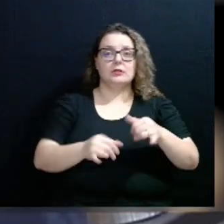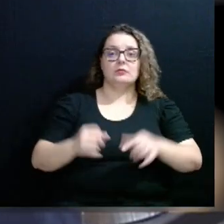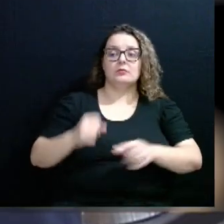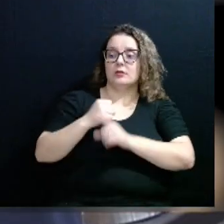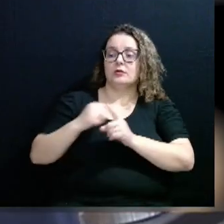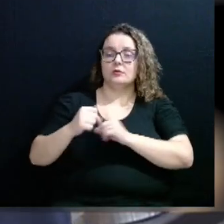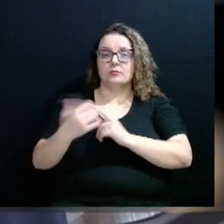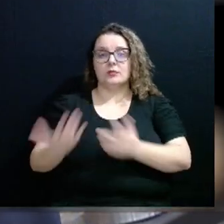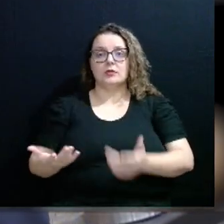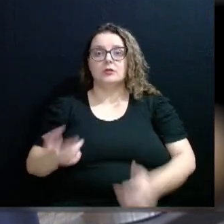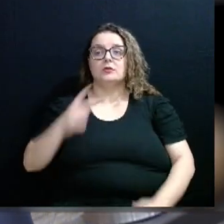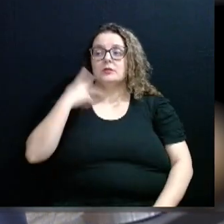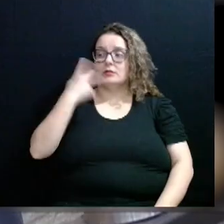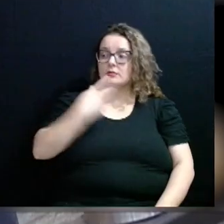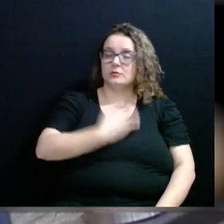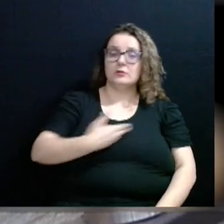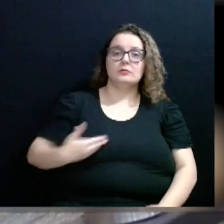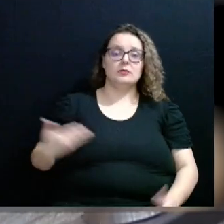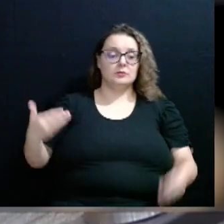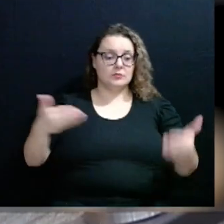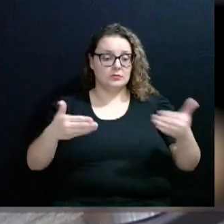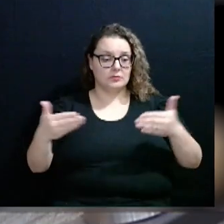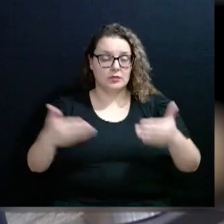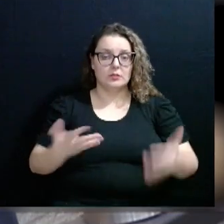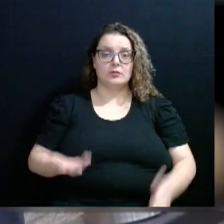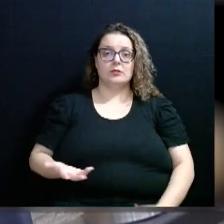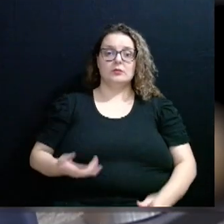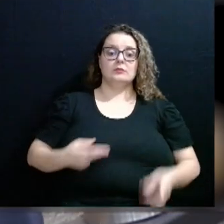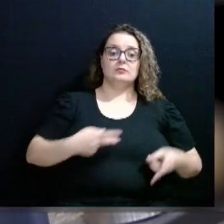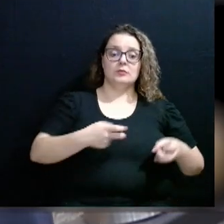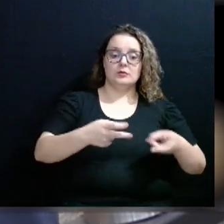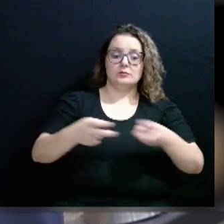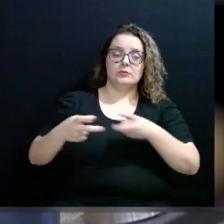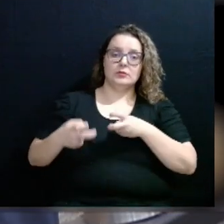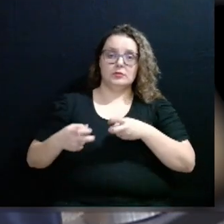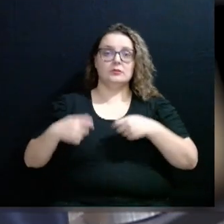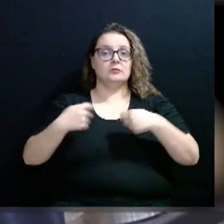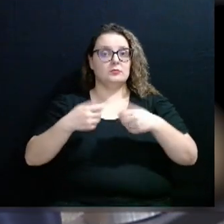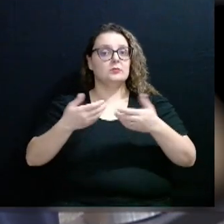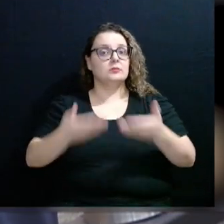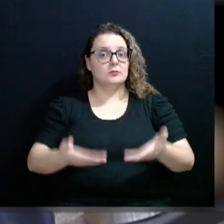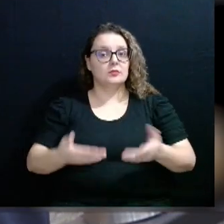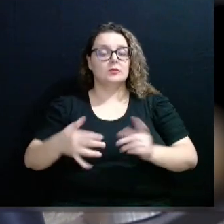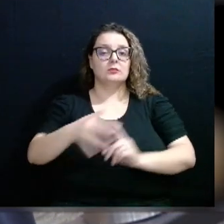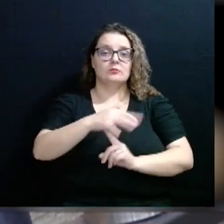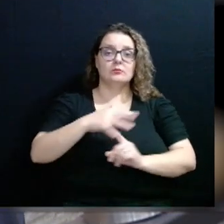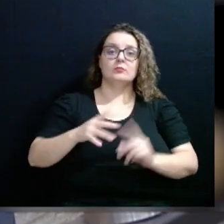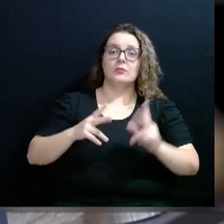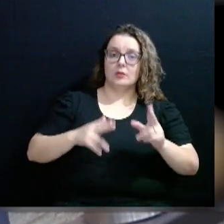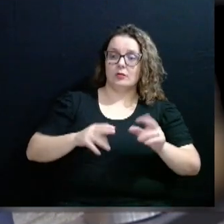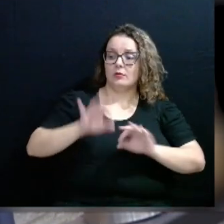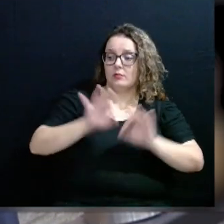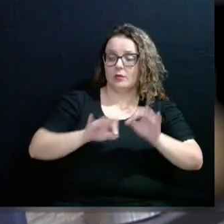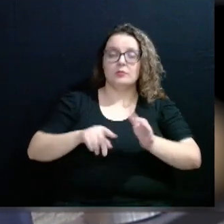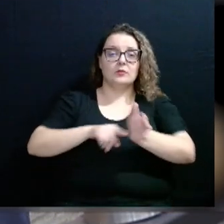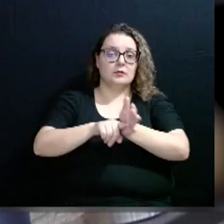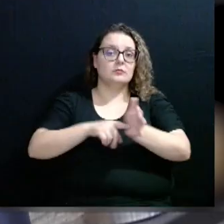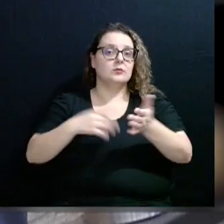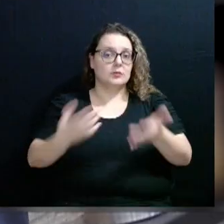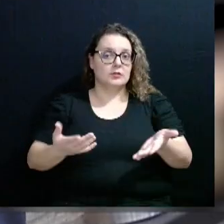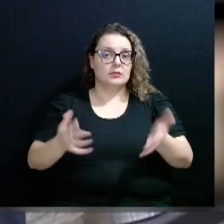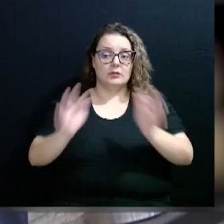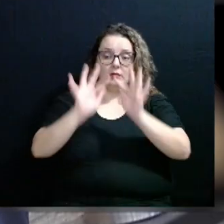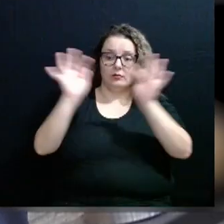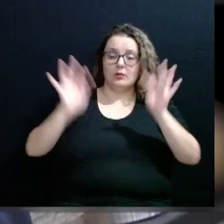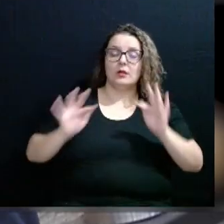políticas públicas também, passou a enxergar essa necessidade ambiental como um projeto de pesquisa. Então, a gente ficou muito feliz porque